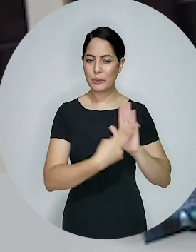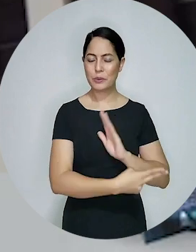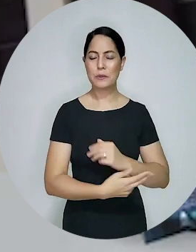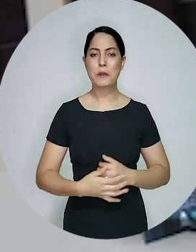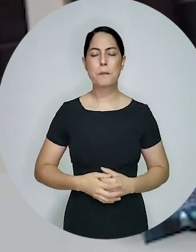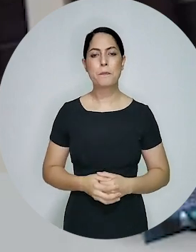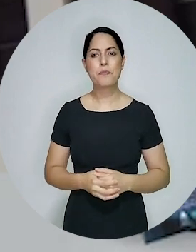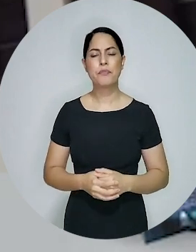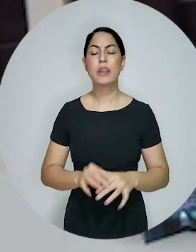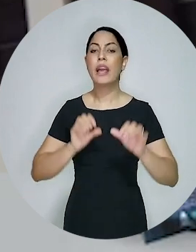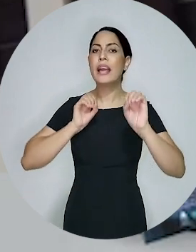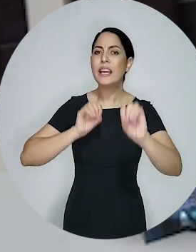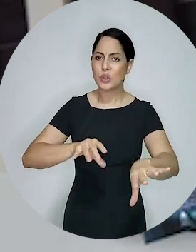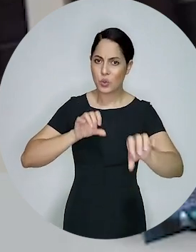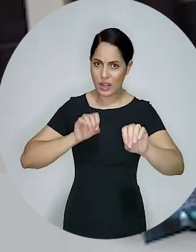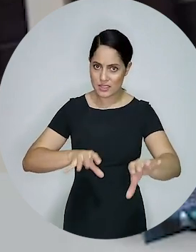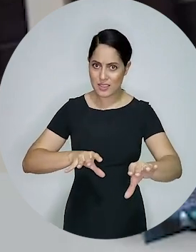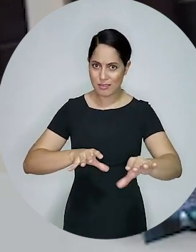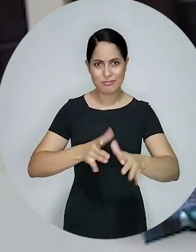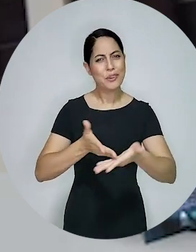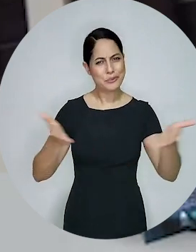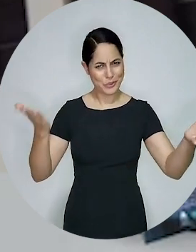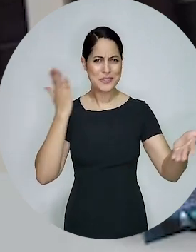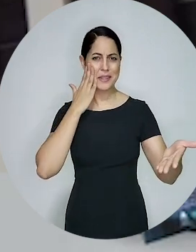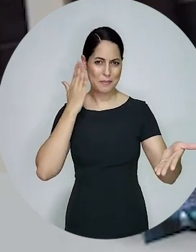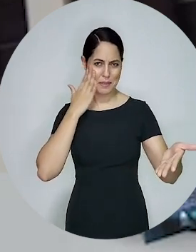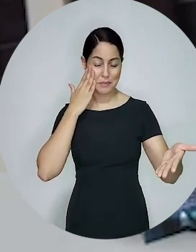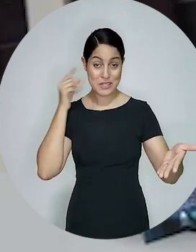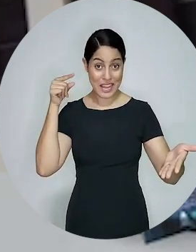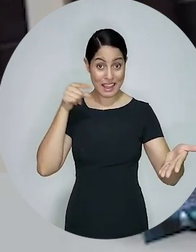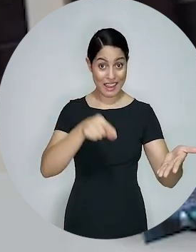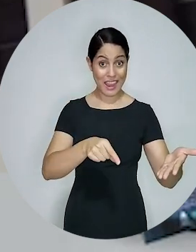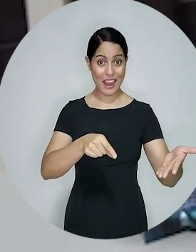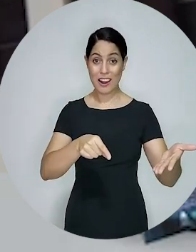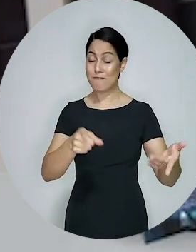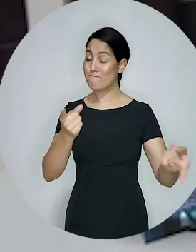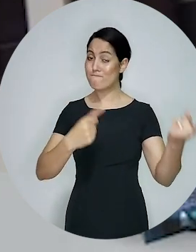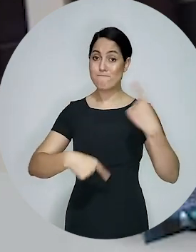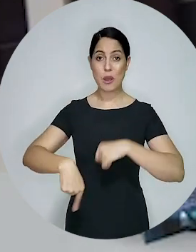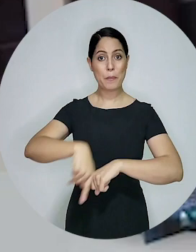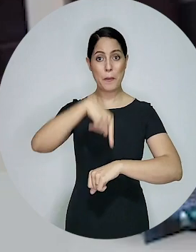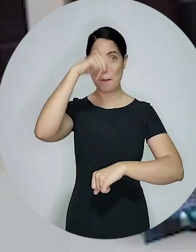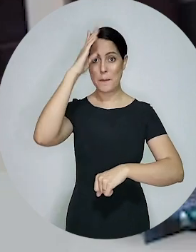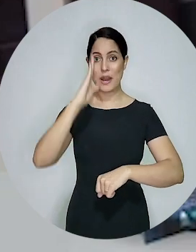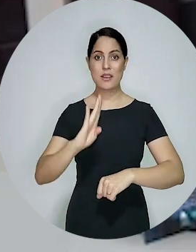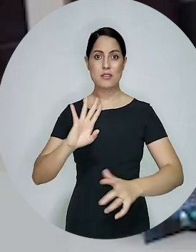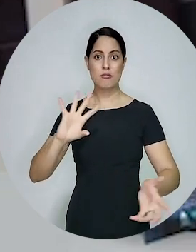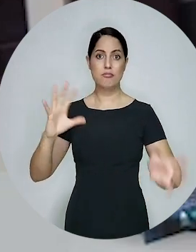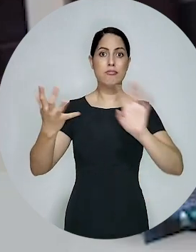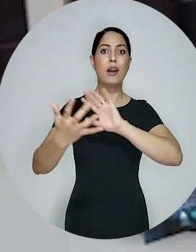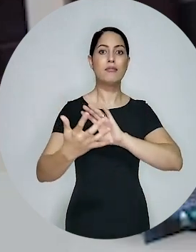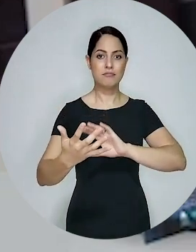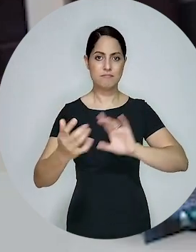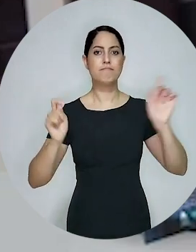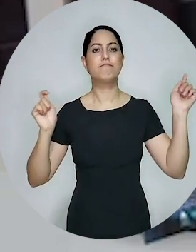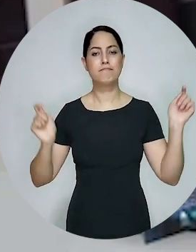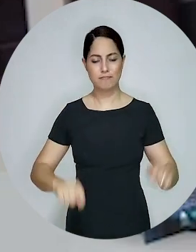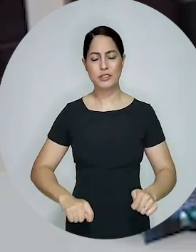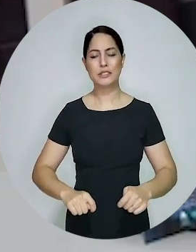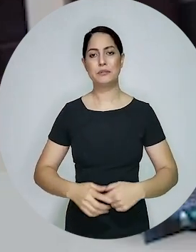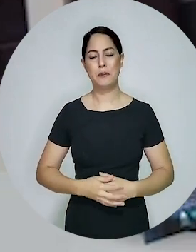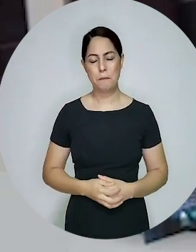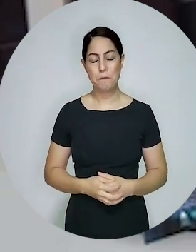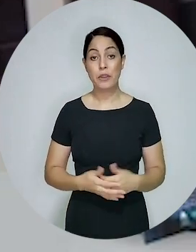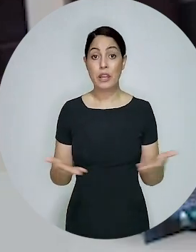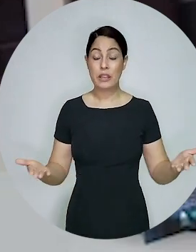A educação, como a gente sabe, é a única solução que nós temos para o nosso país sair